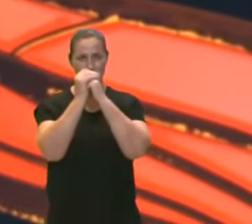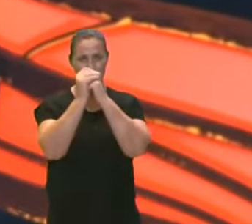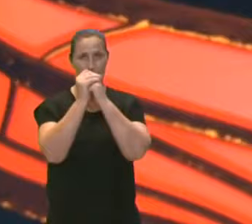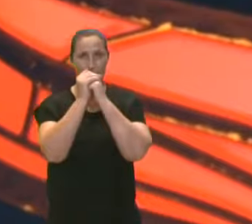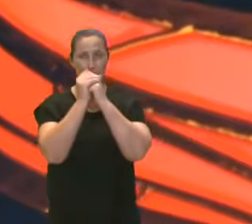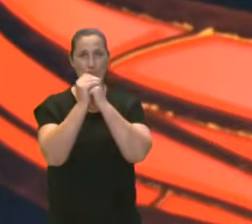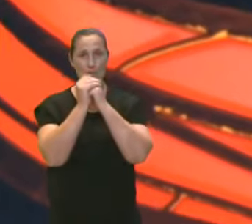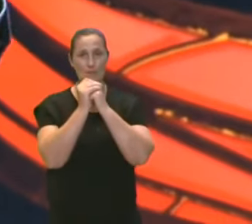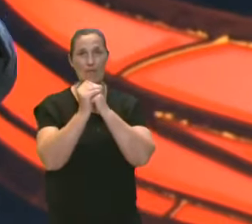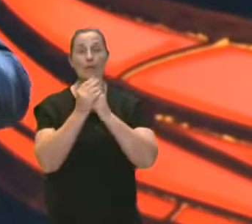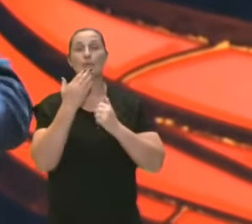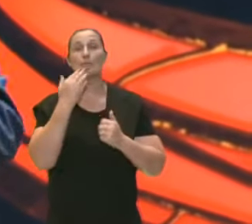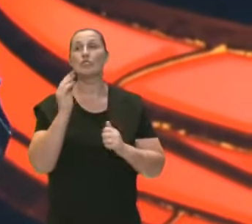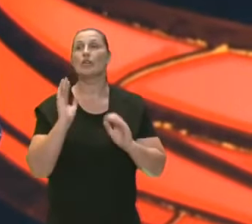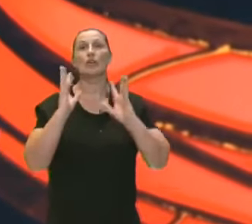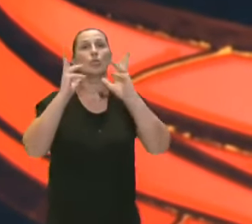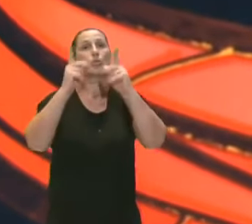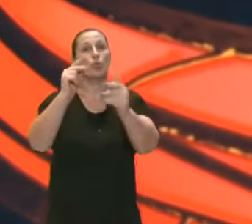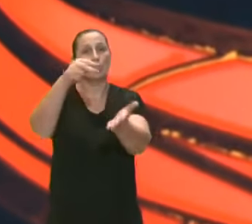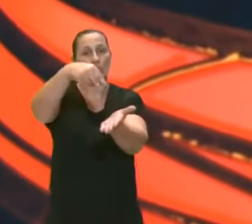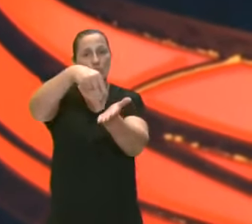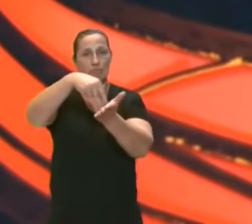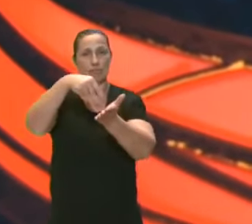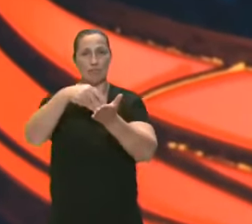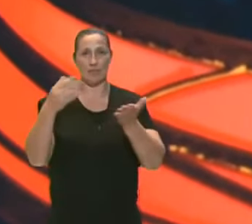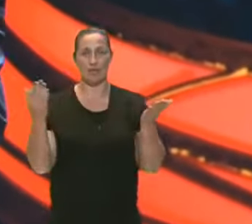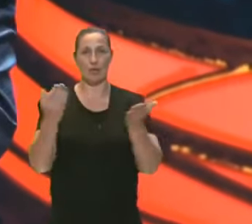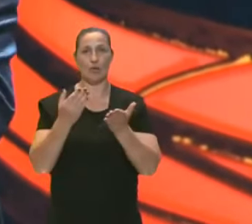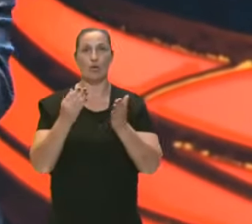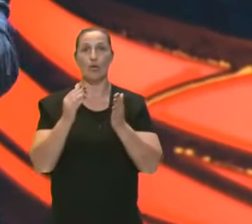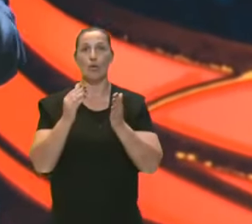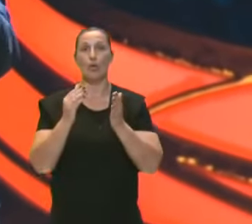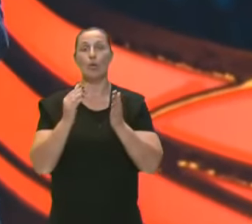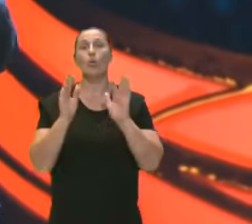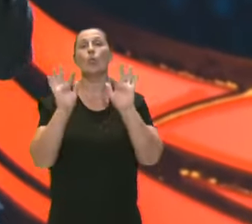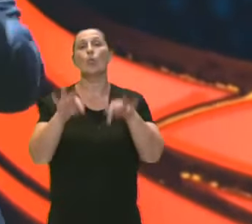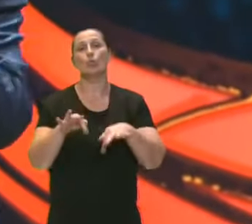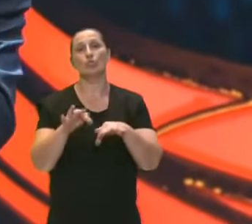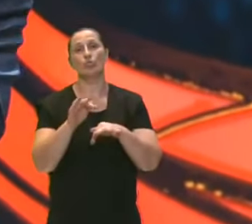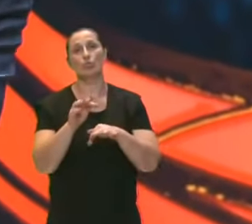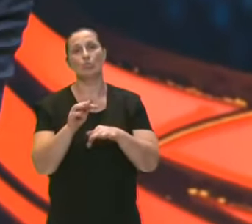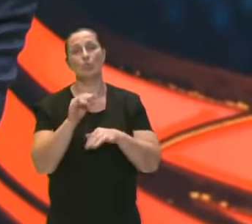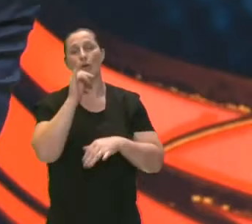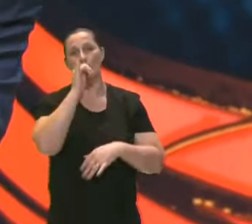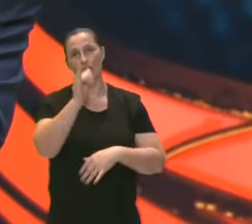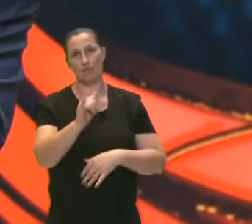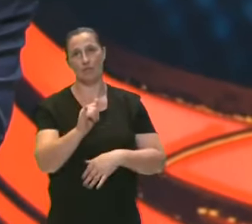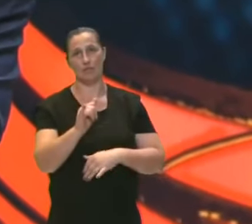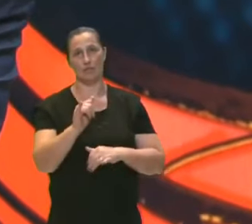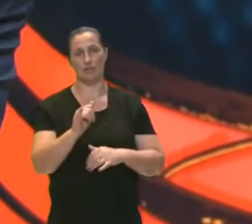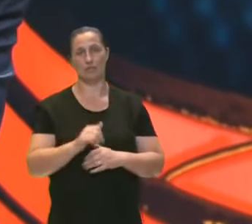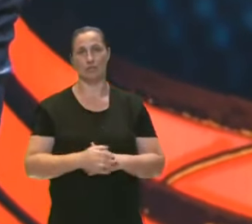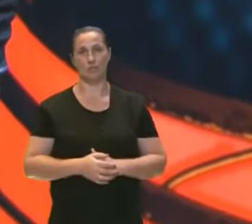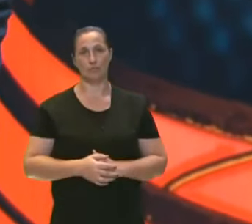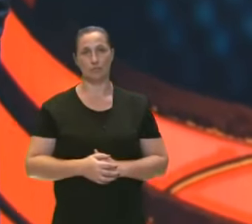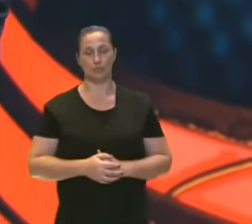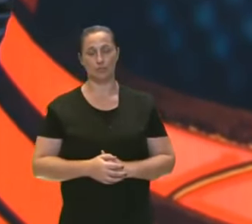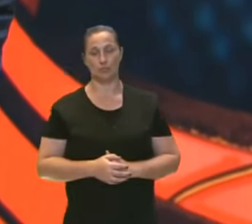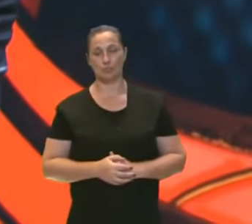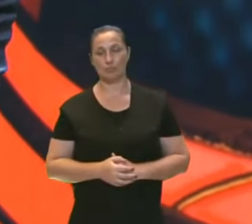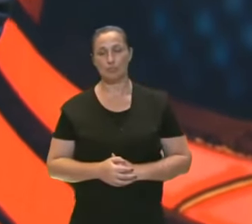amém. Vou convidar todos vocês a ficarem de pé no seu lugar e quero dar um último recado, tanto para vocês que estão aqui, quanto os que estão conosco